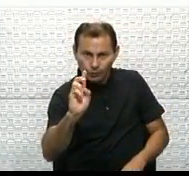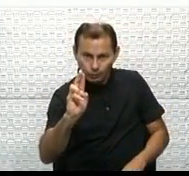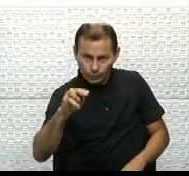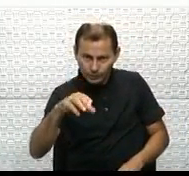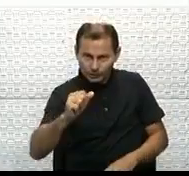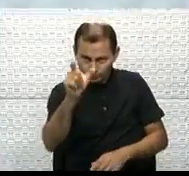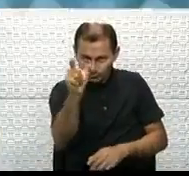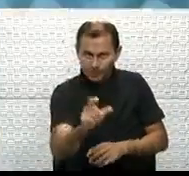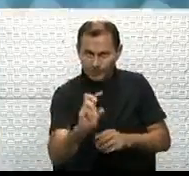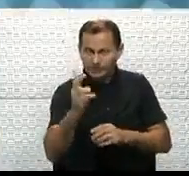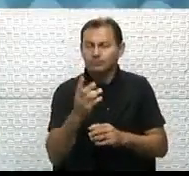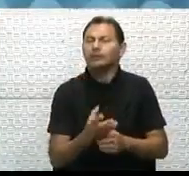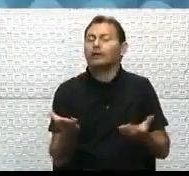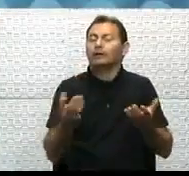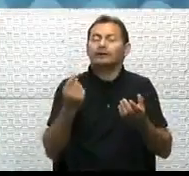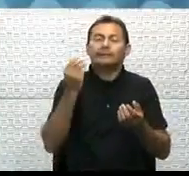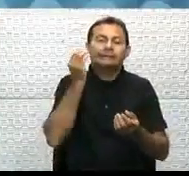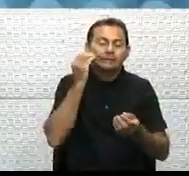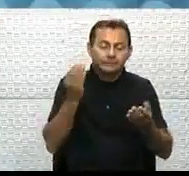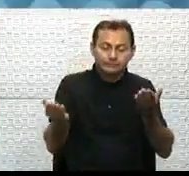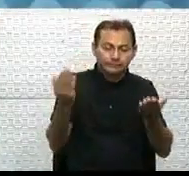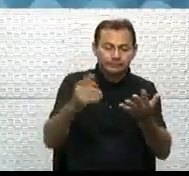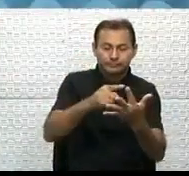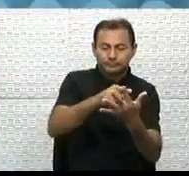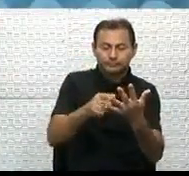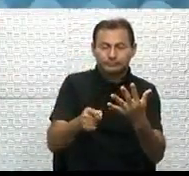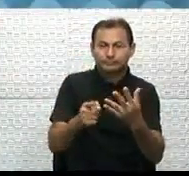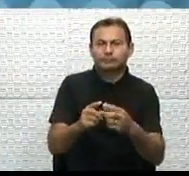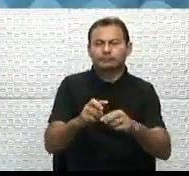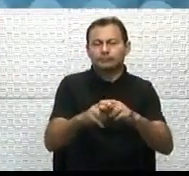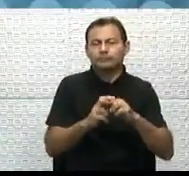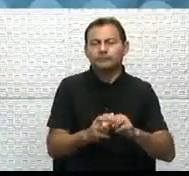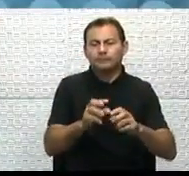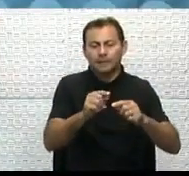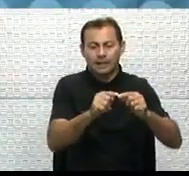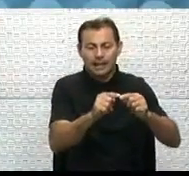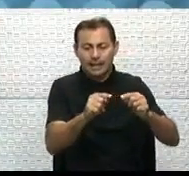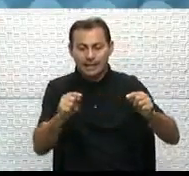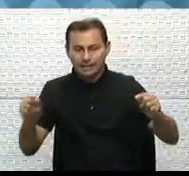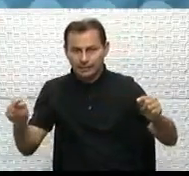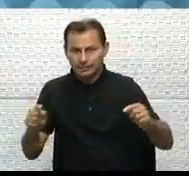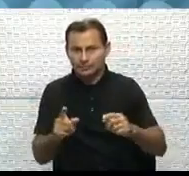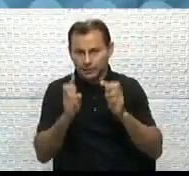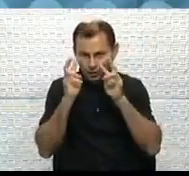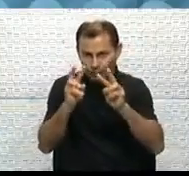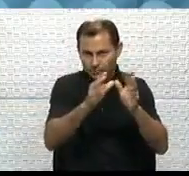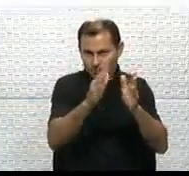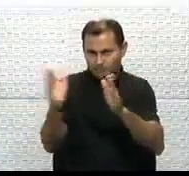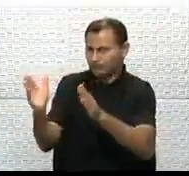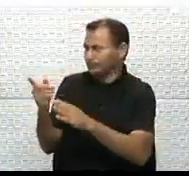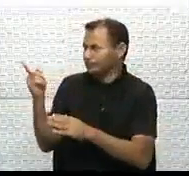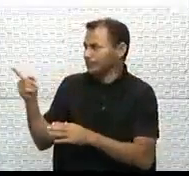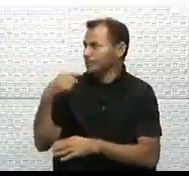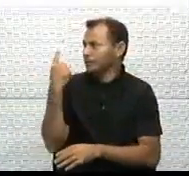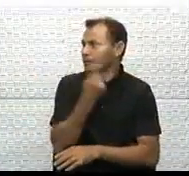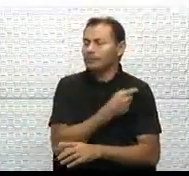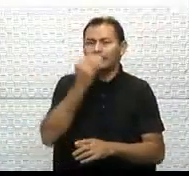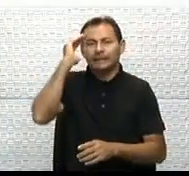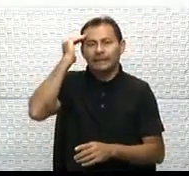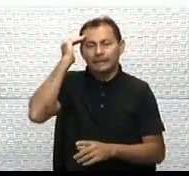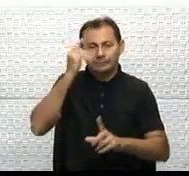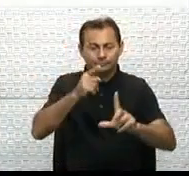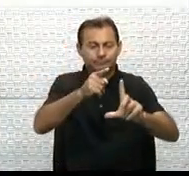momento, nós vamos tentar relacionar essas 2 variáveis por meio de uma reta de regressão. Acompanhe comigo no quadro que nós vamos entender